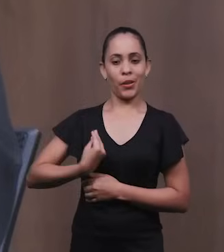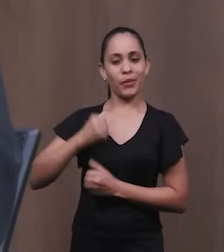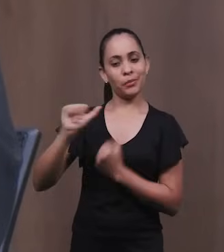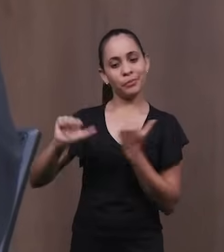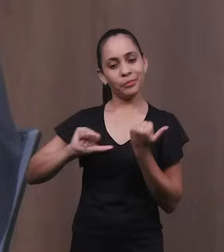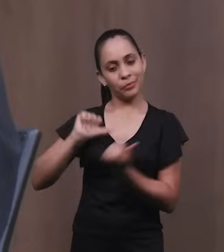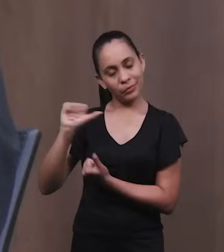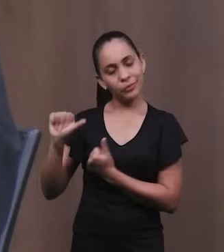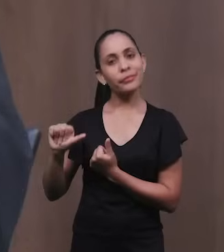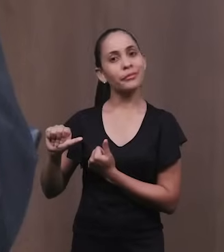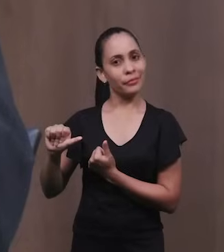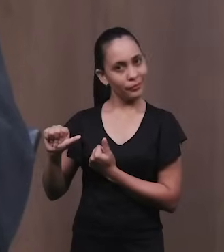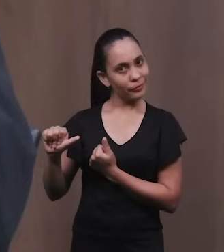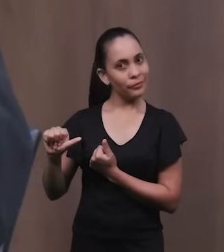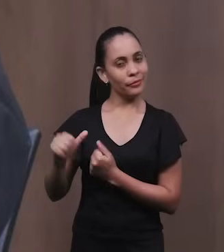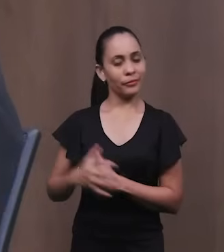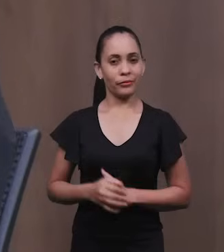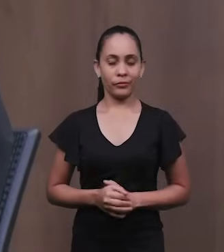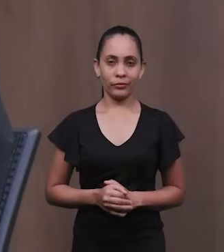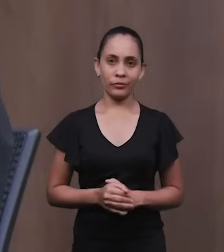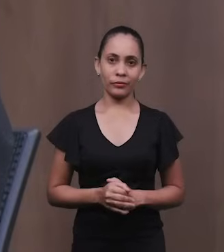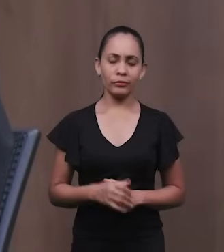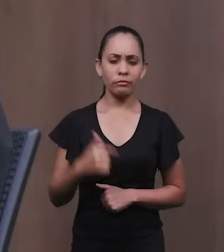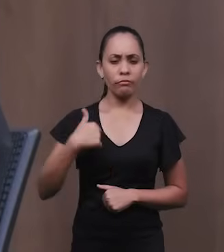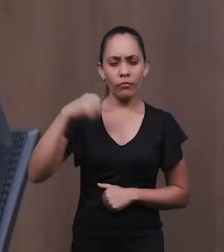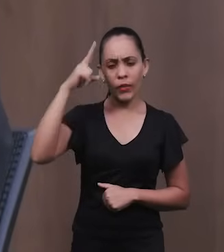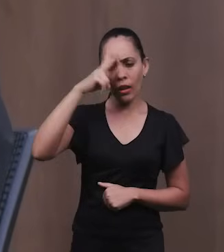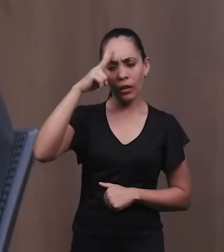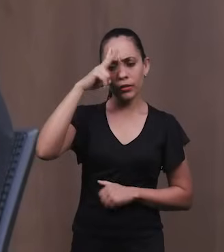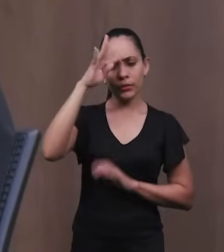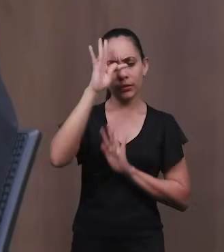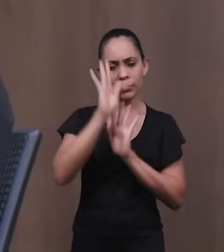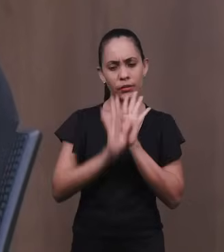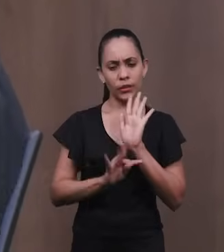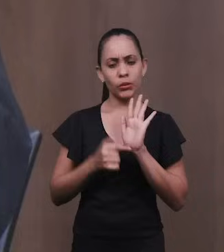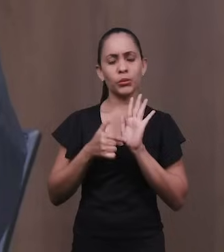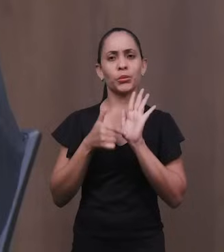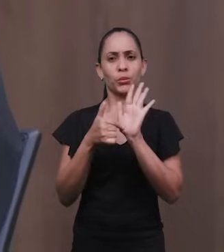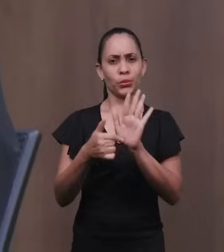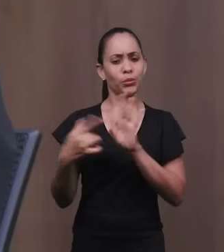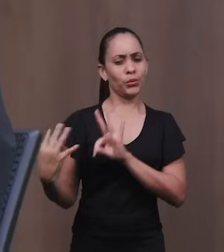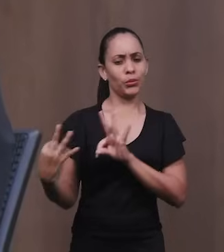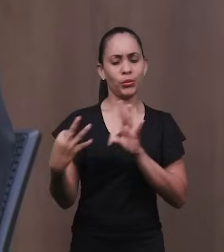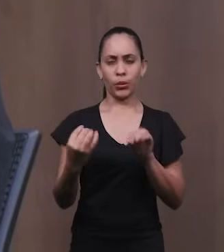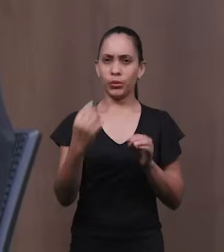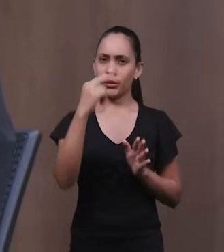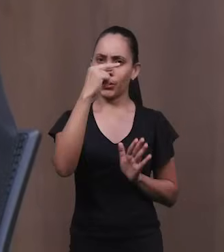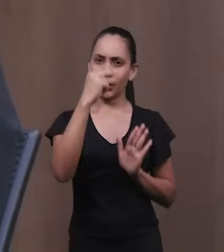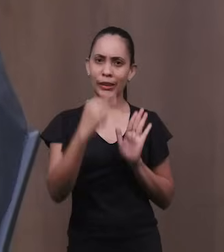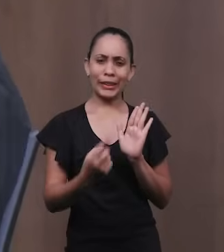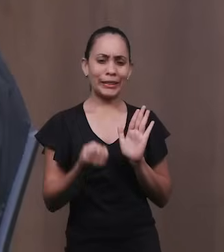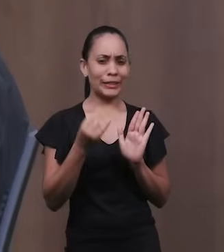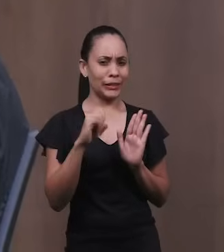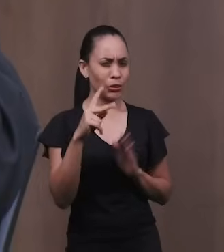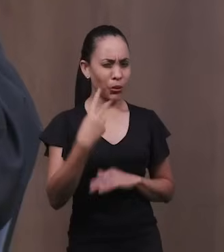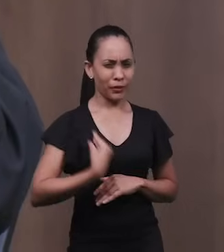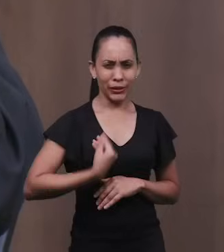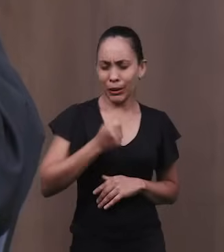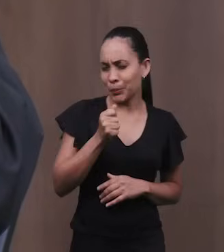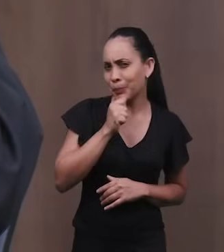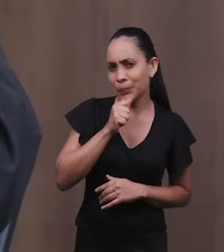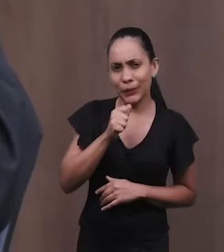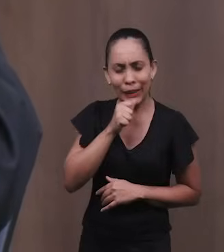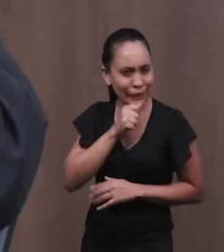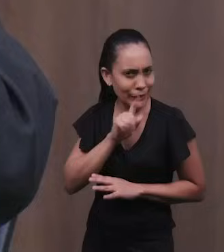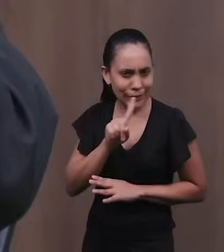sua vida. E eu lendo esse texto, eu queria que todos que estão acompanhando, se não entregou a sua